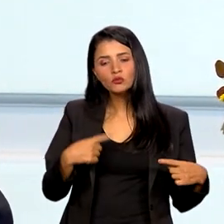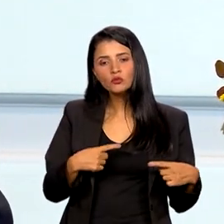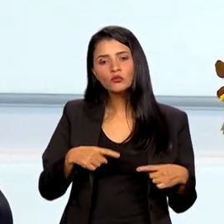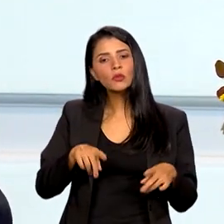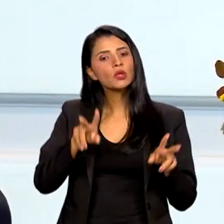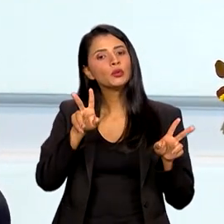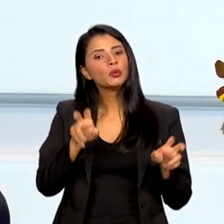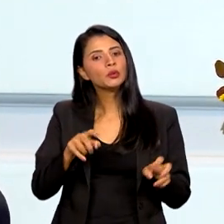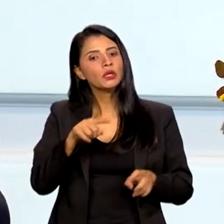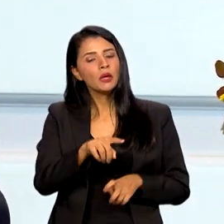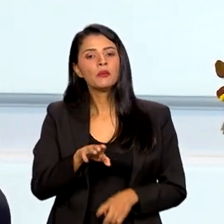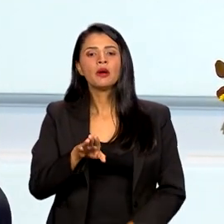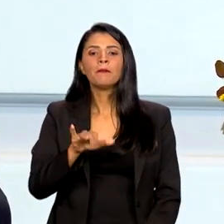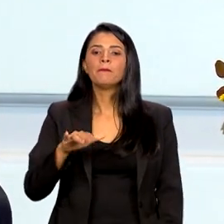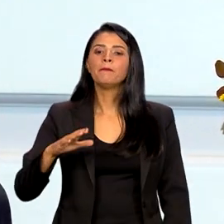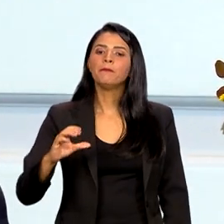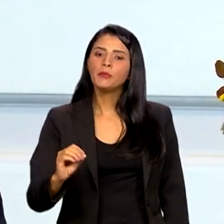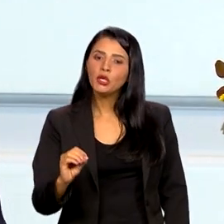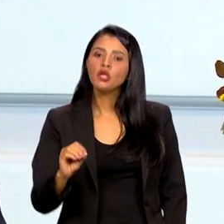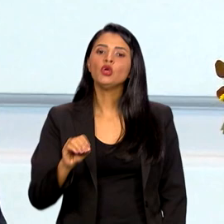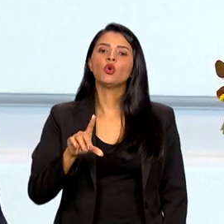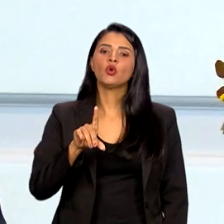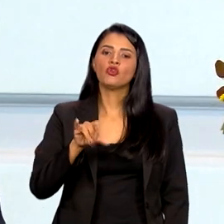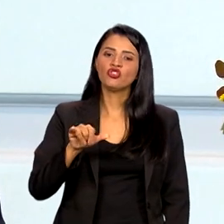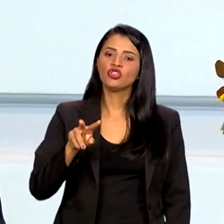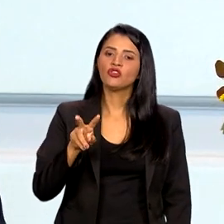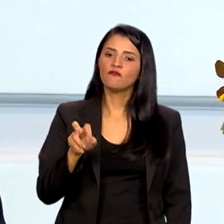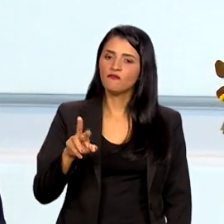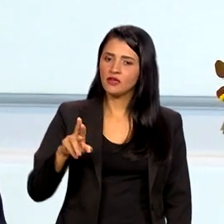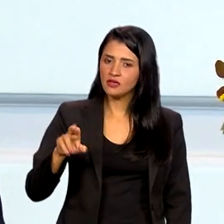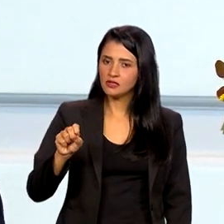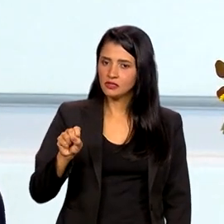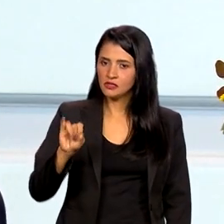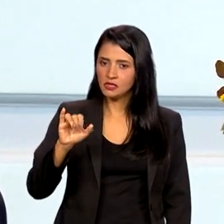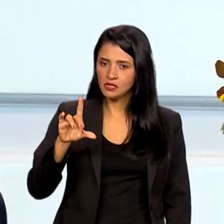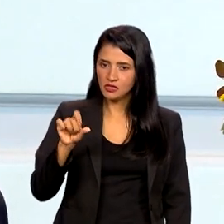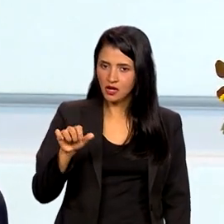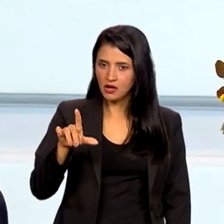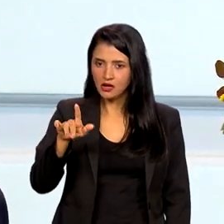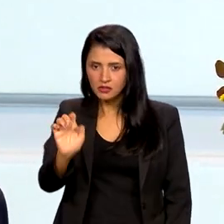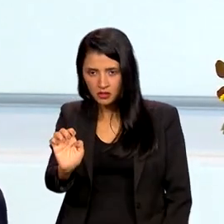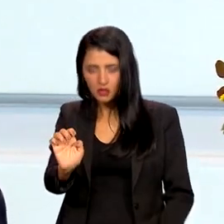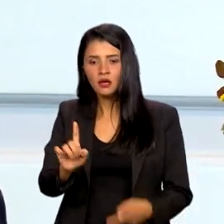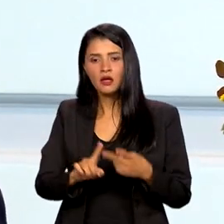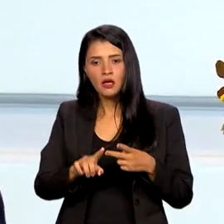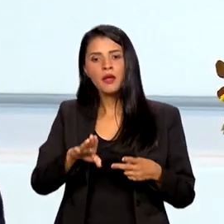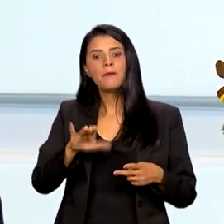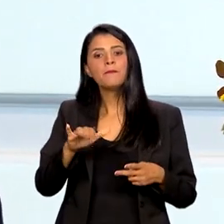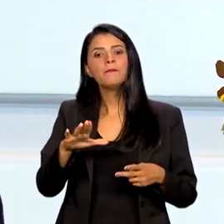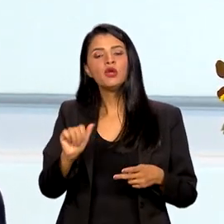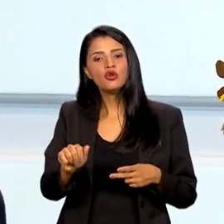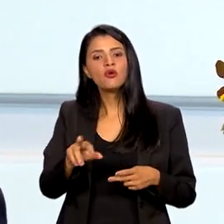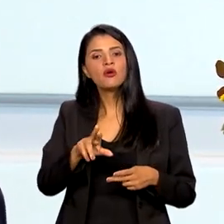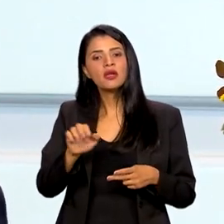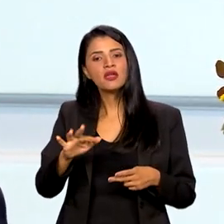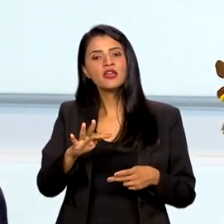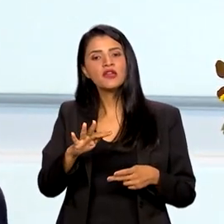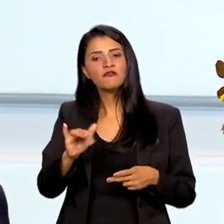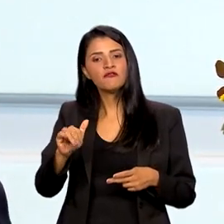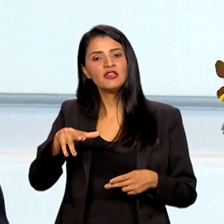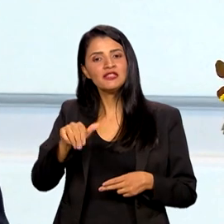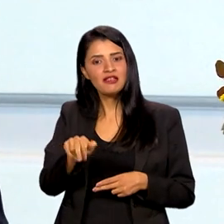discussão em torno de biodiversidade e de biorrefinarias Portugal tem uma legislação que é